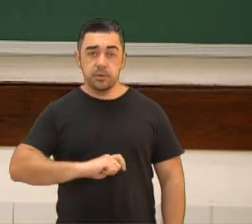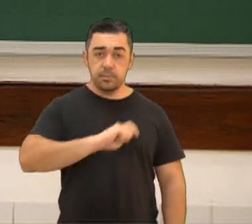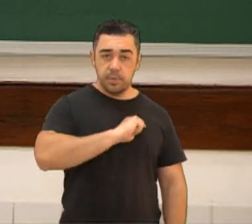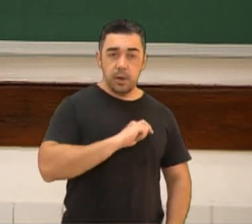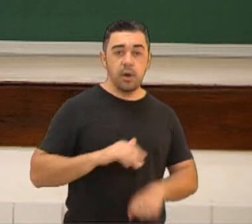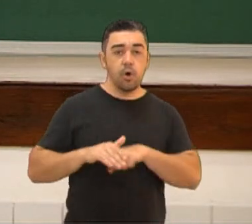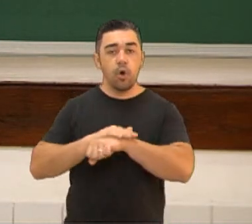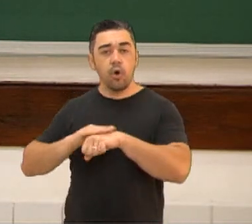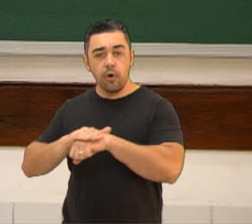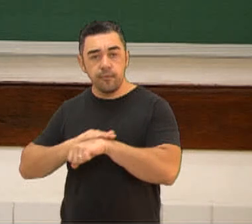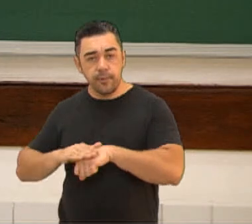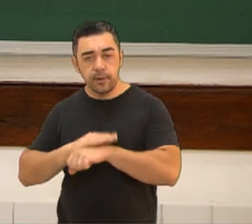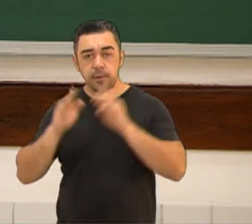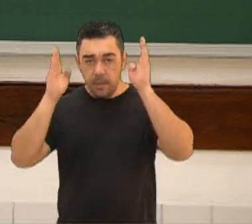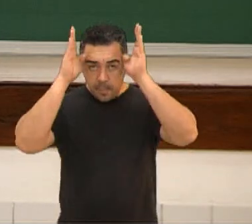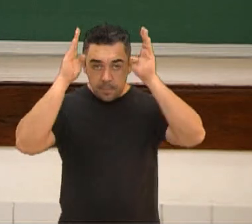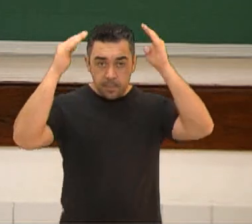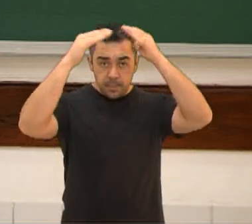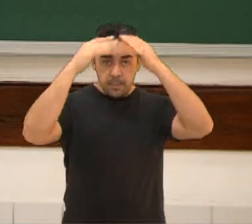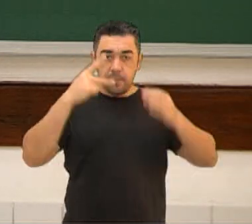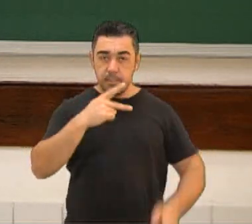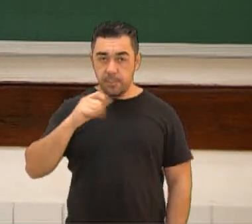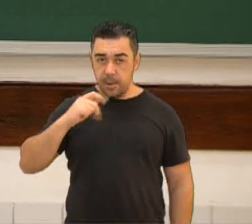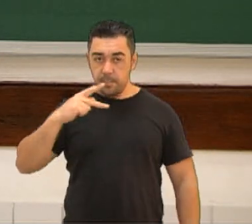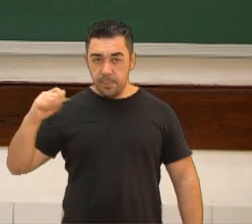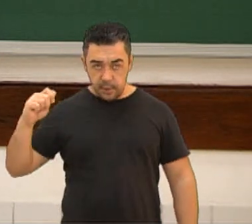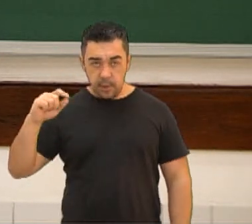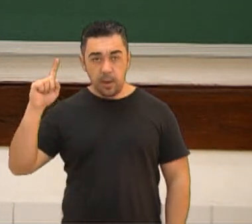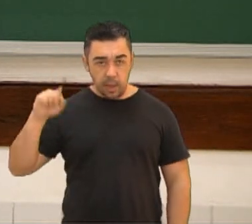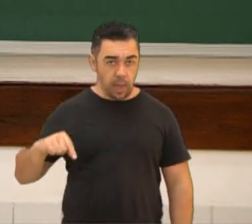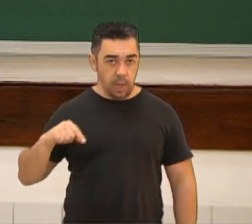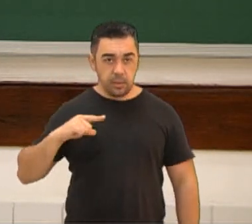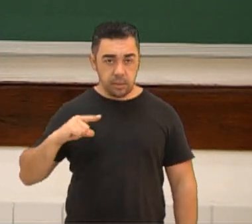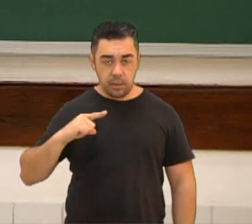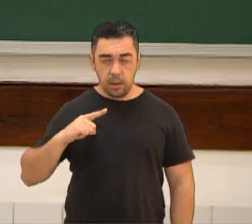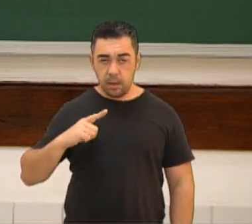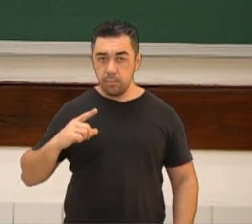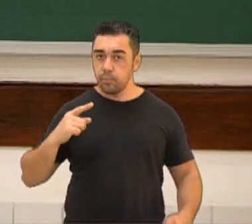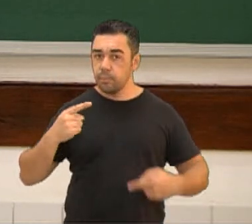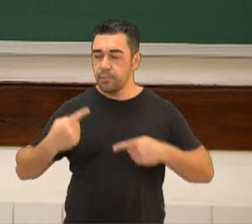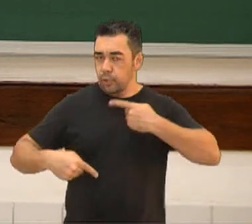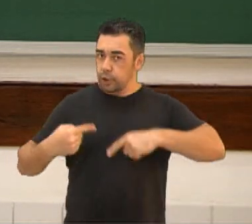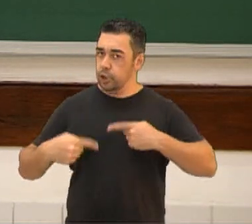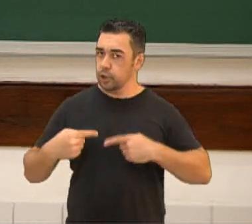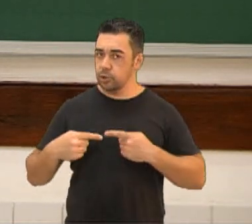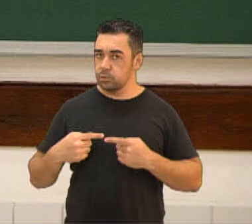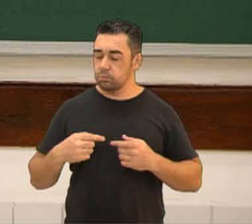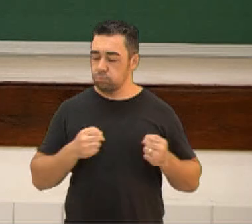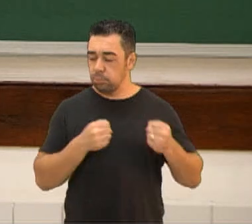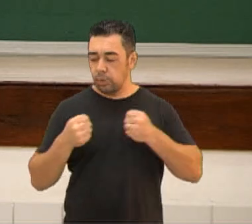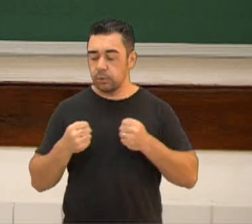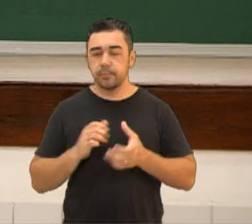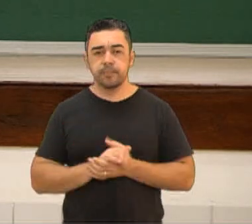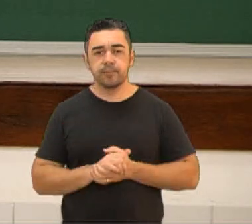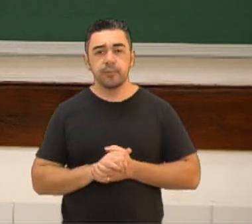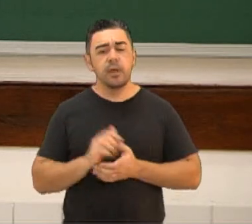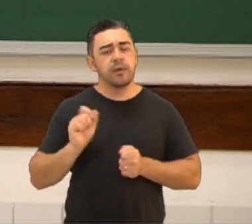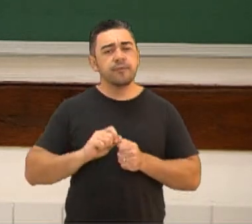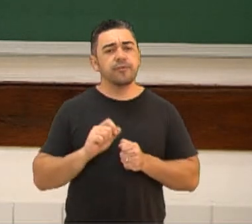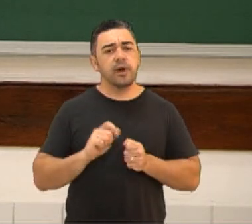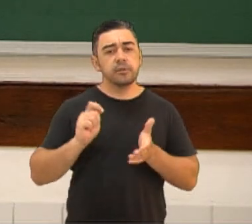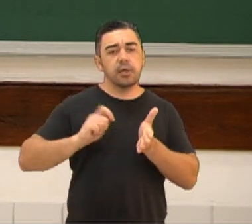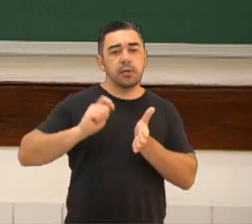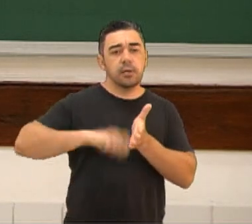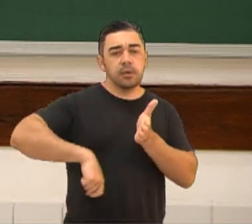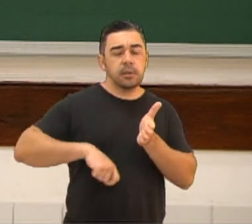com o Papa, que era uma grande autoridade política do mundo, e eles vão fazer o seguinte, eles vão fazer o chamado